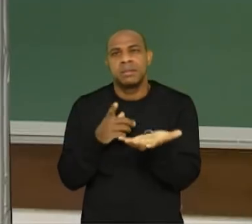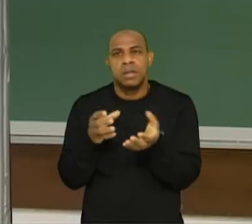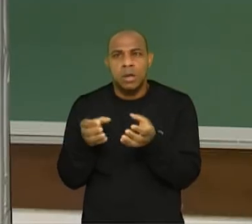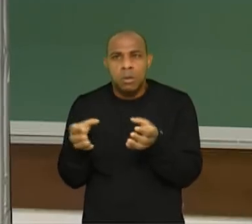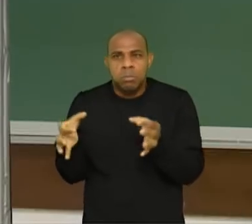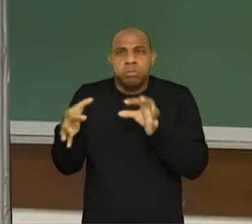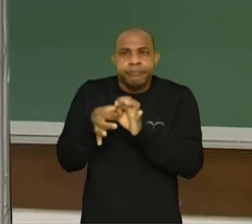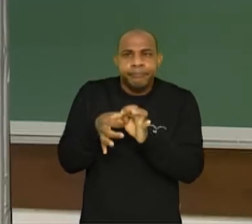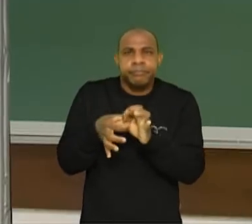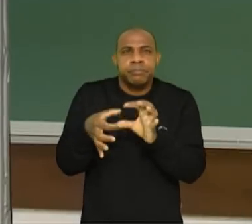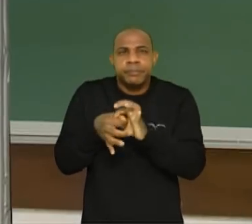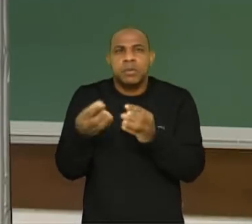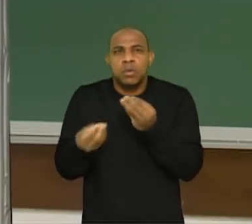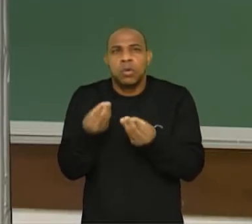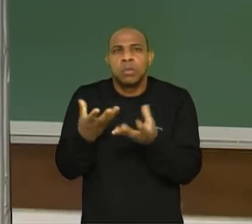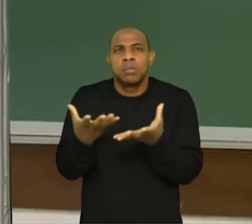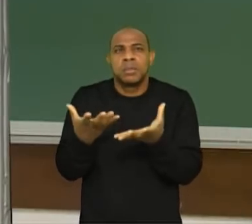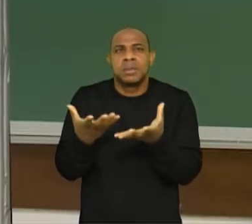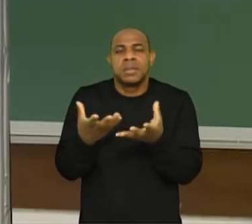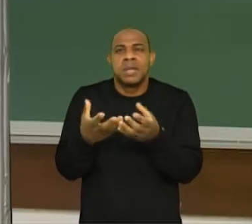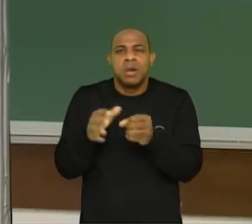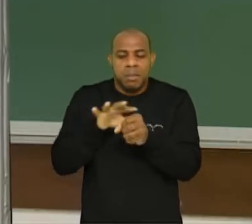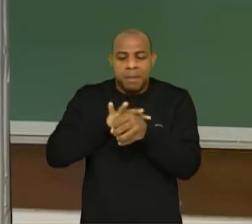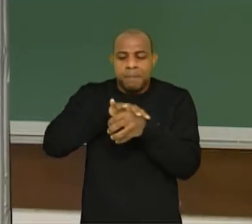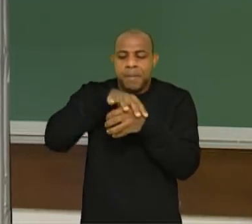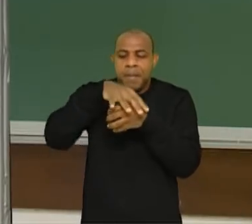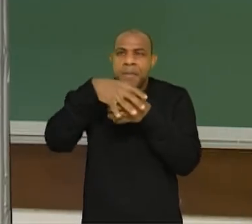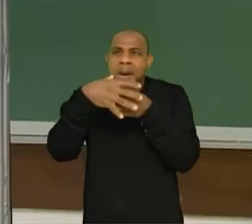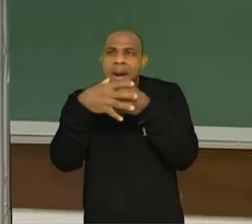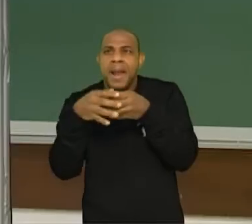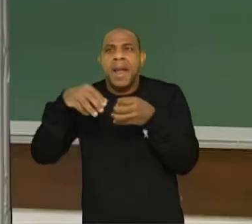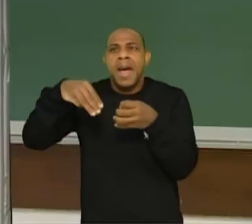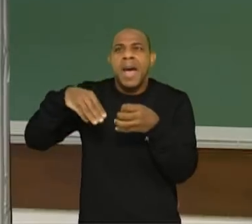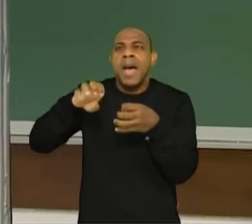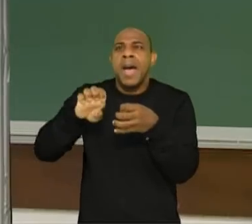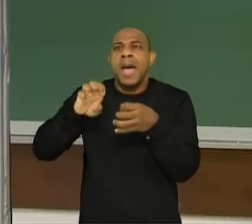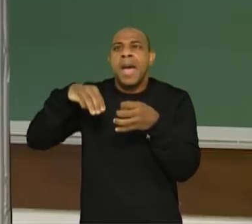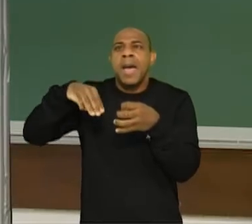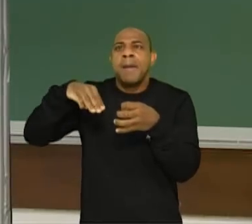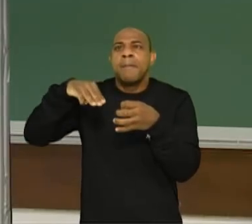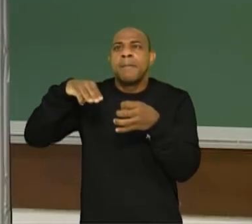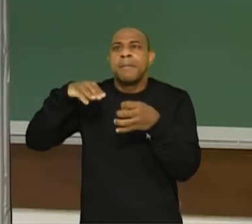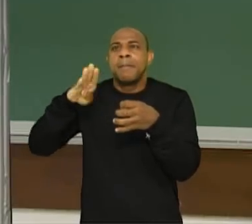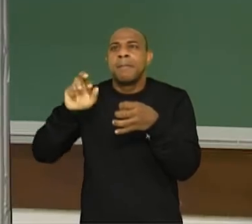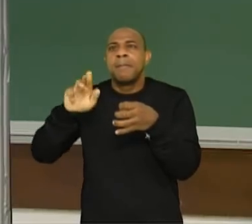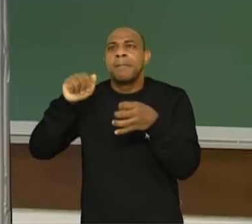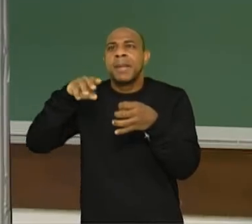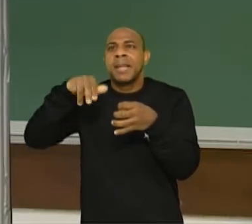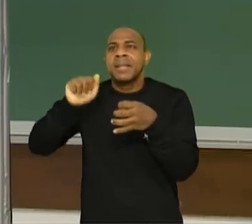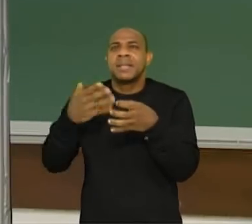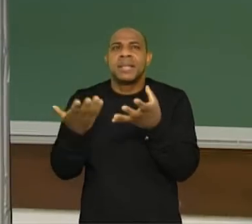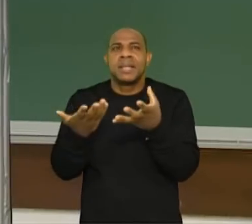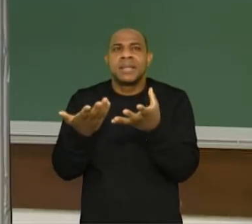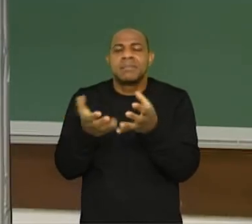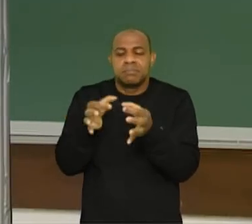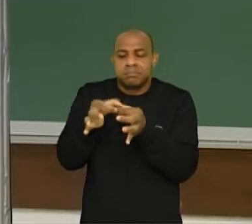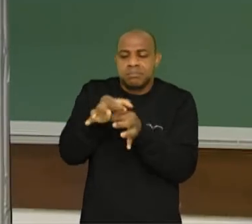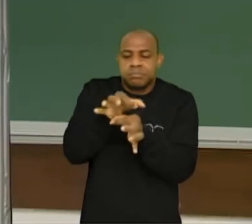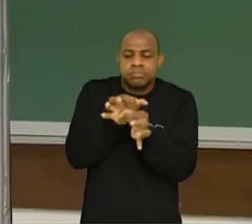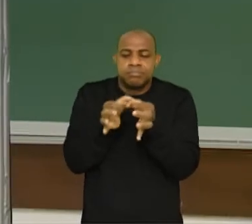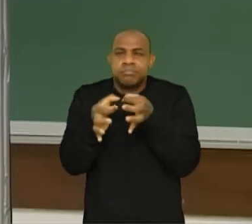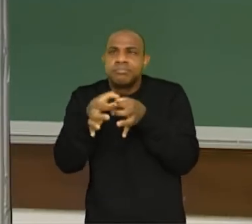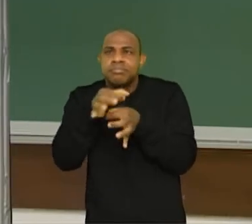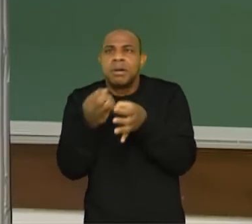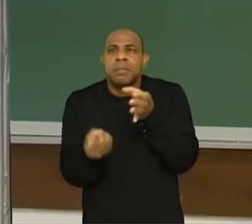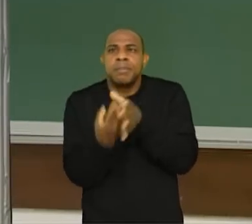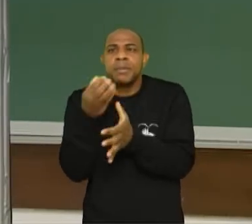né, dessas organelas em torno de uma membrana, né, celular, ela vai estar formando uma célula. E aí a célula você vai ter uma infinidade